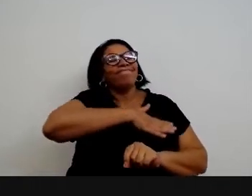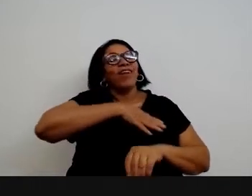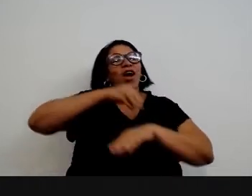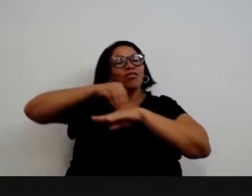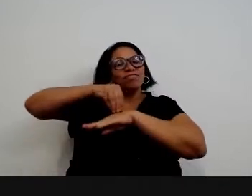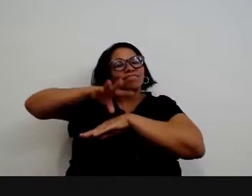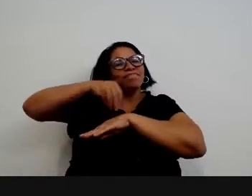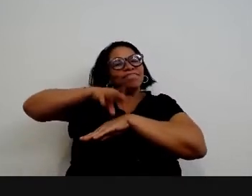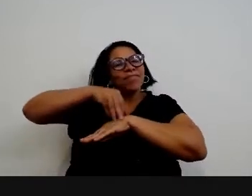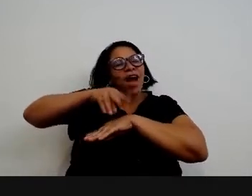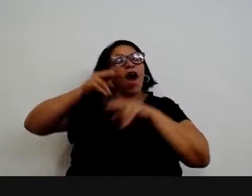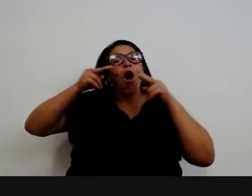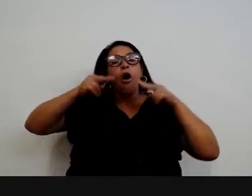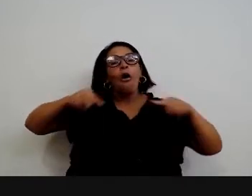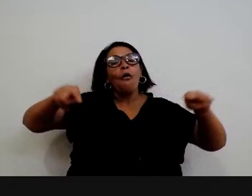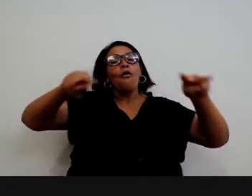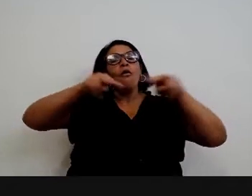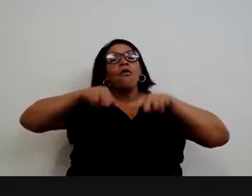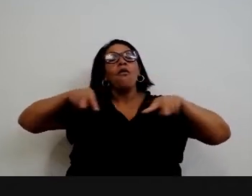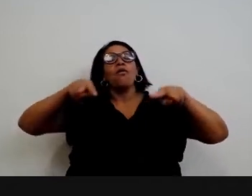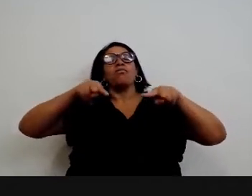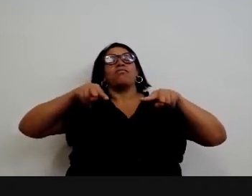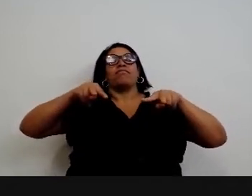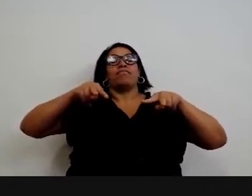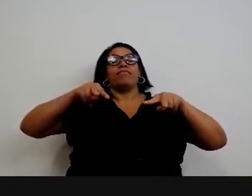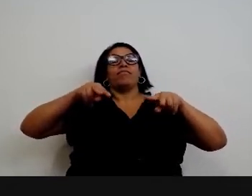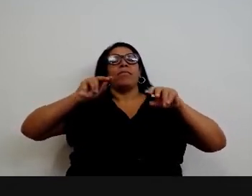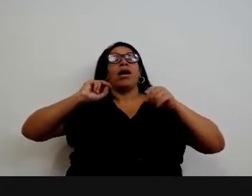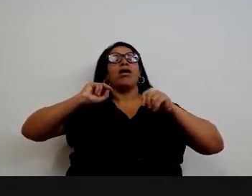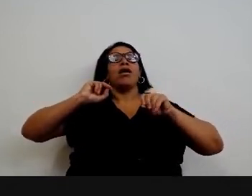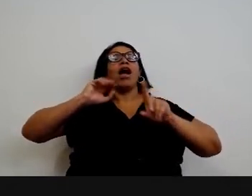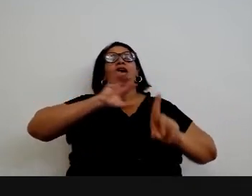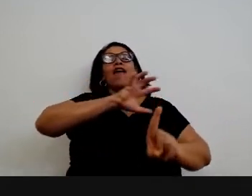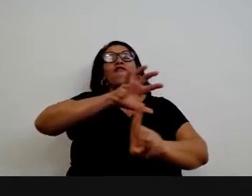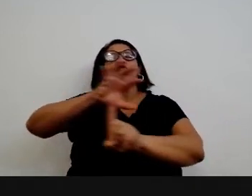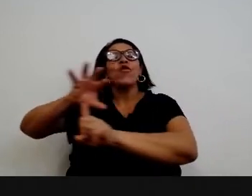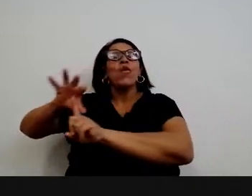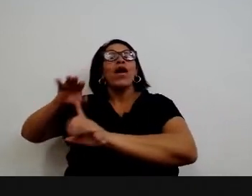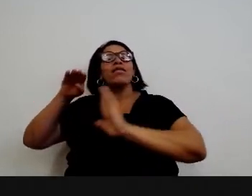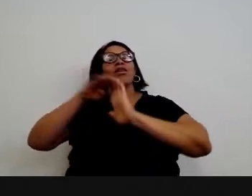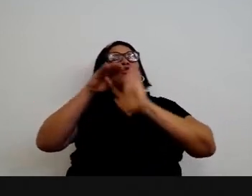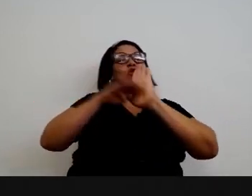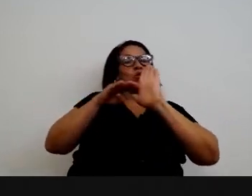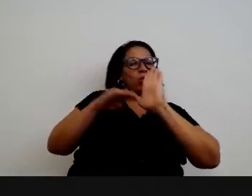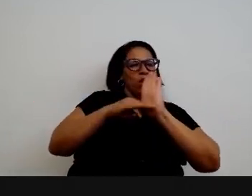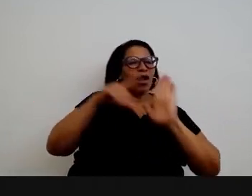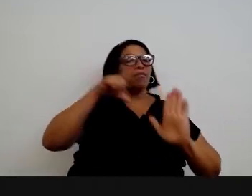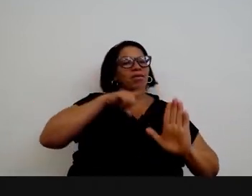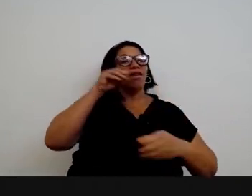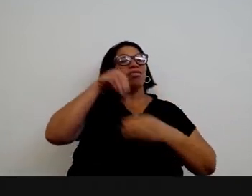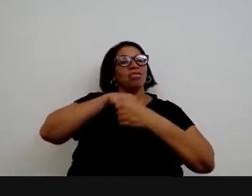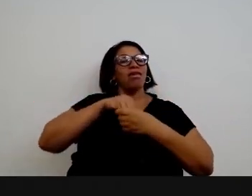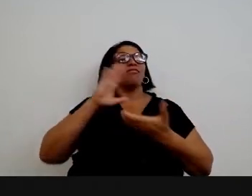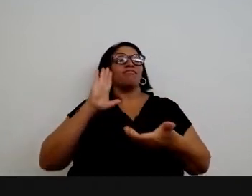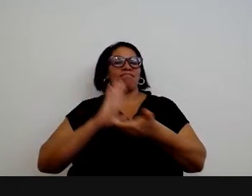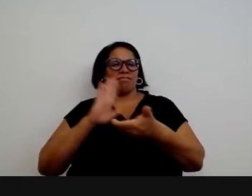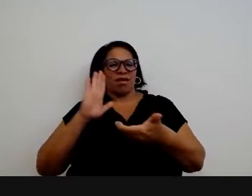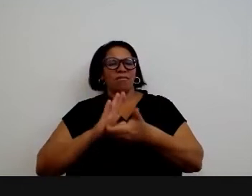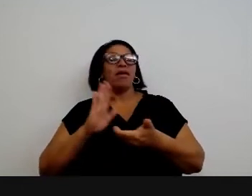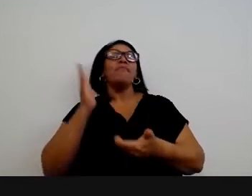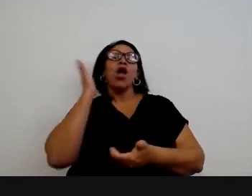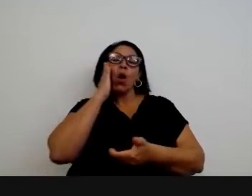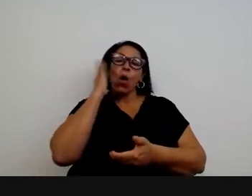de trazer, né? Esse olhar para o impacto que esses programas têm. Eu participei desses dois, sei que